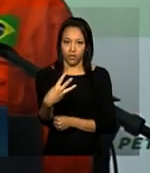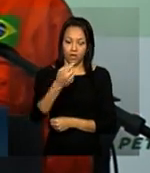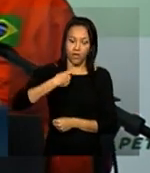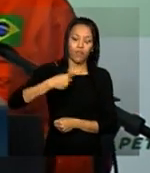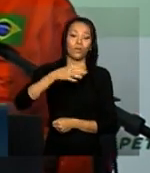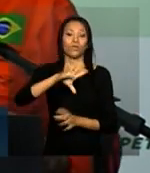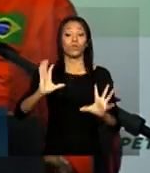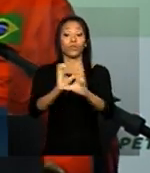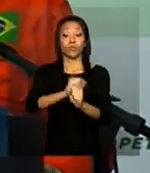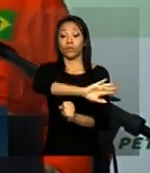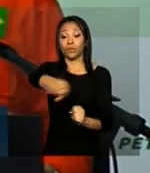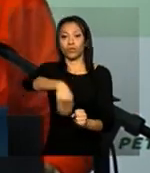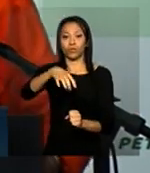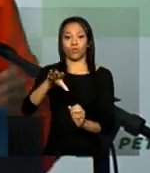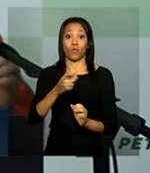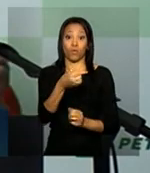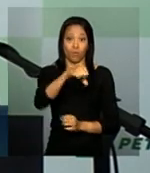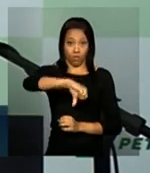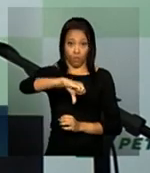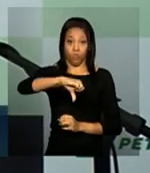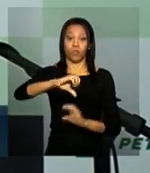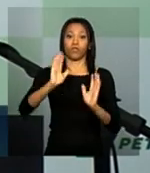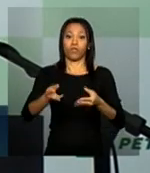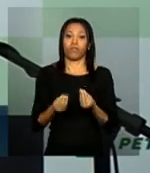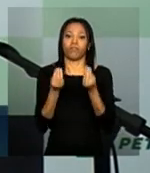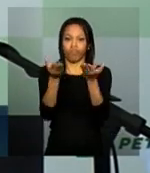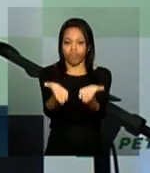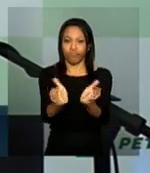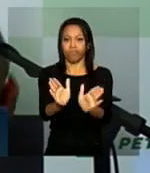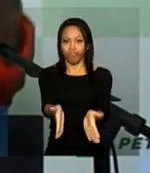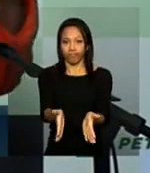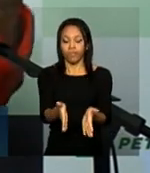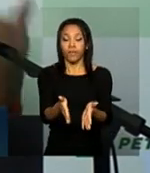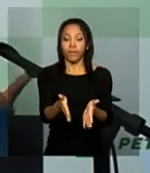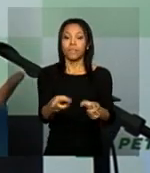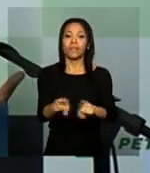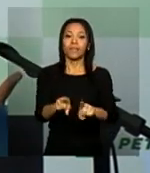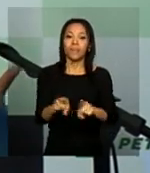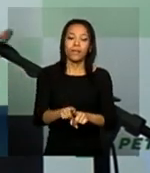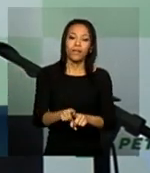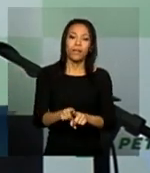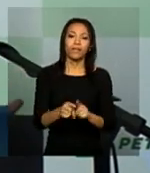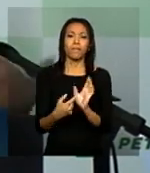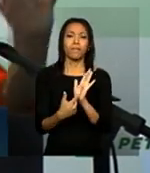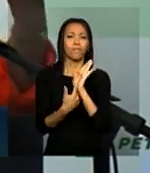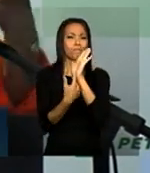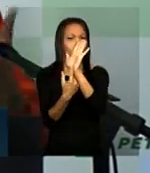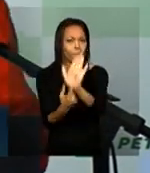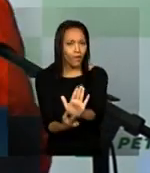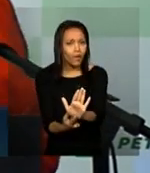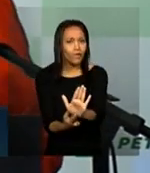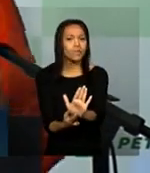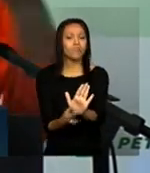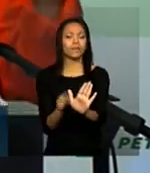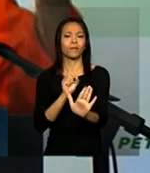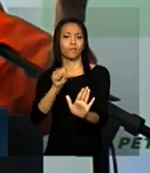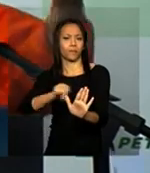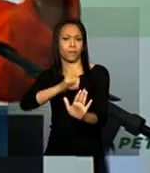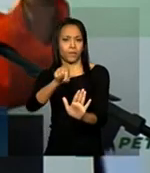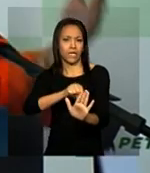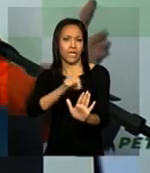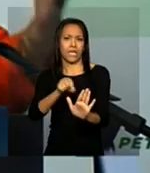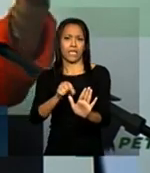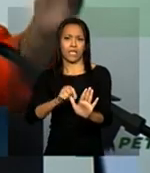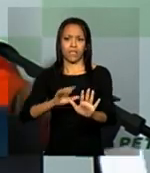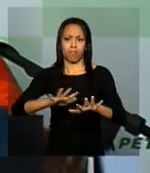9 plataformas. E mostra também as credenciais e o dinamismo